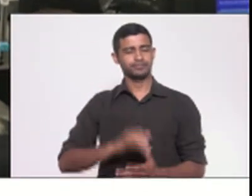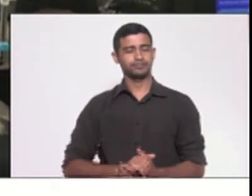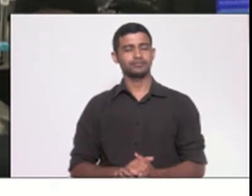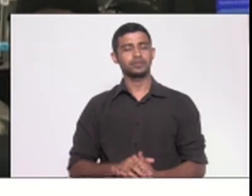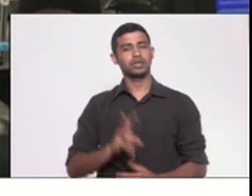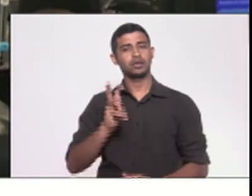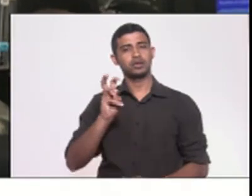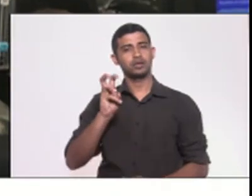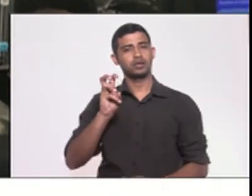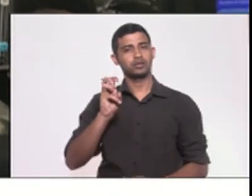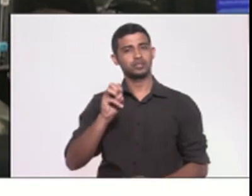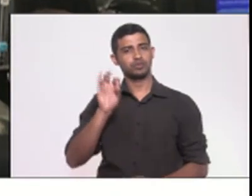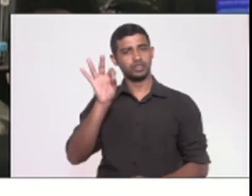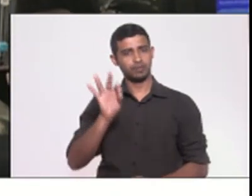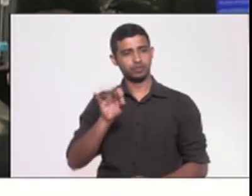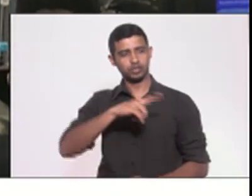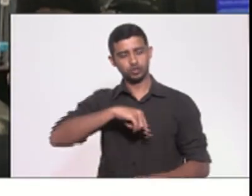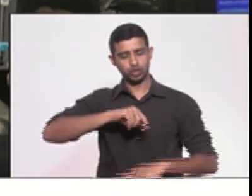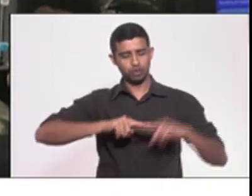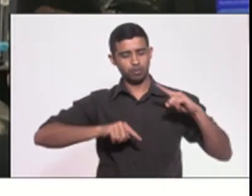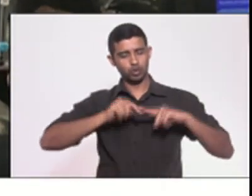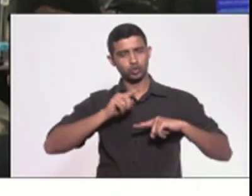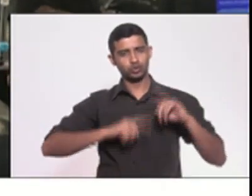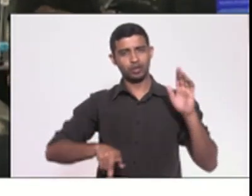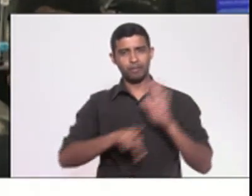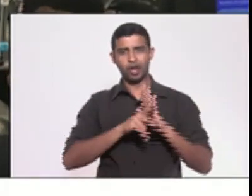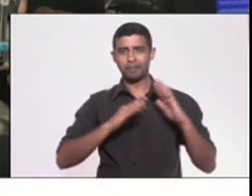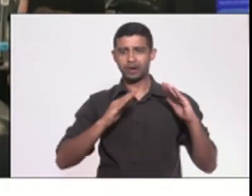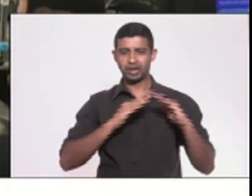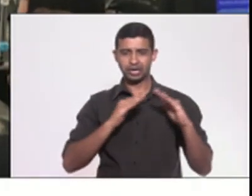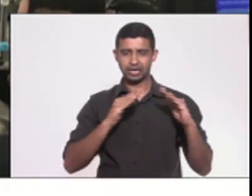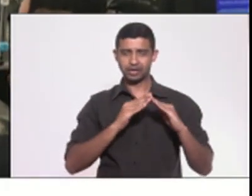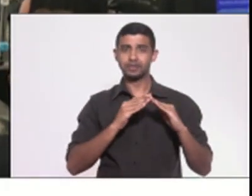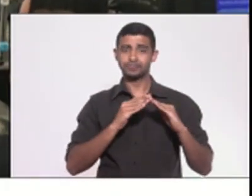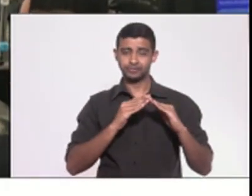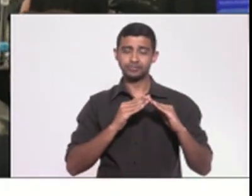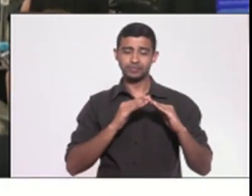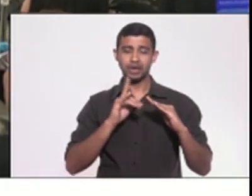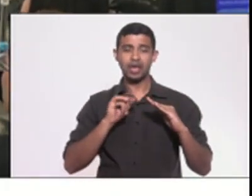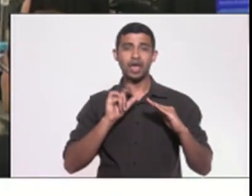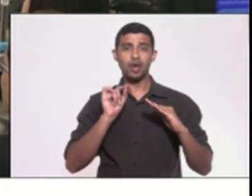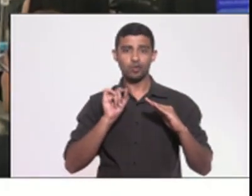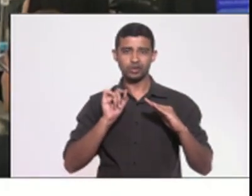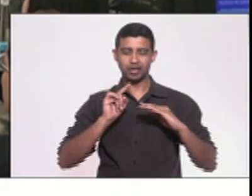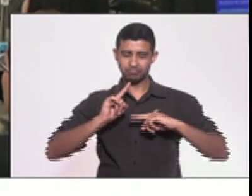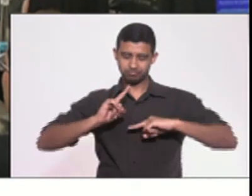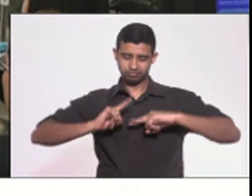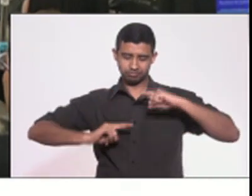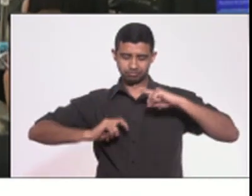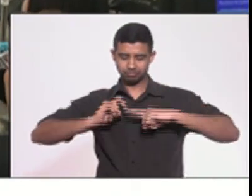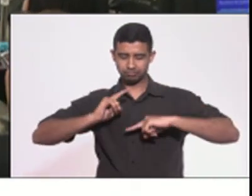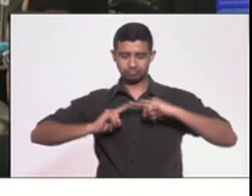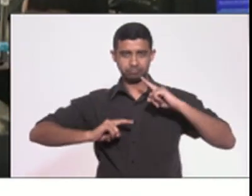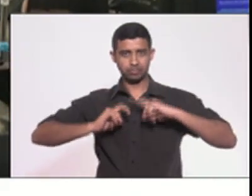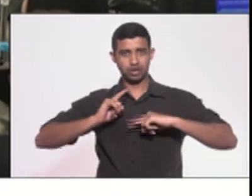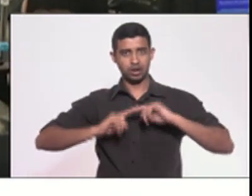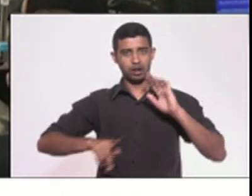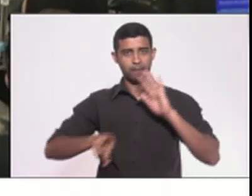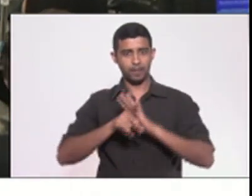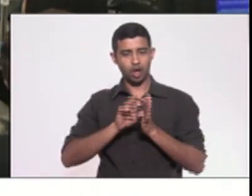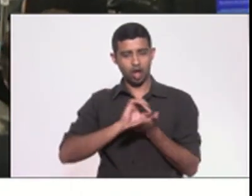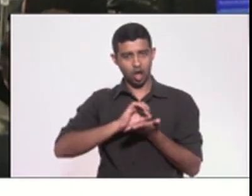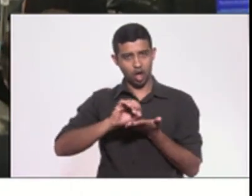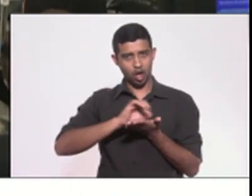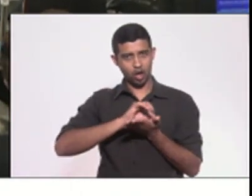do resíduo que nós geramos em nossas casas são constituídos por materiais de origem orgânica e